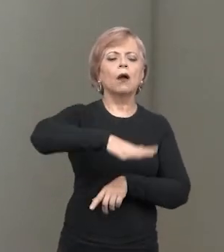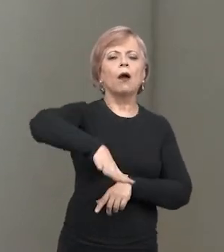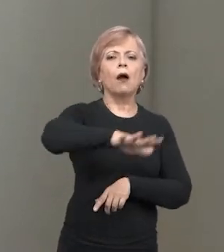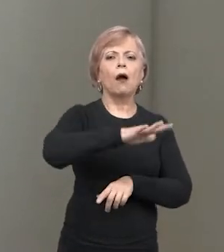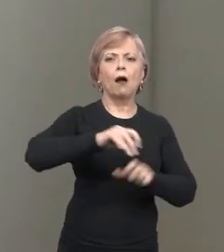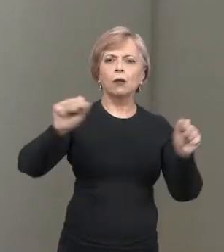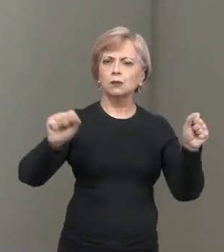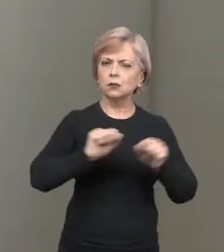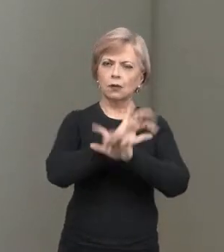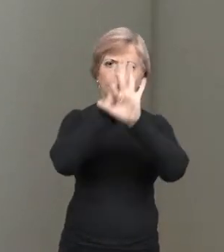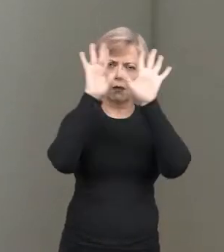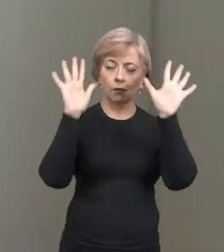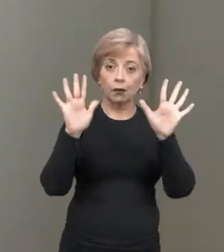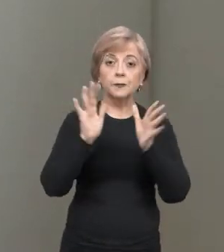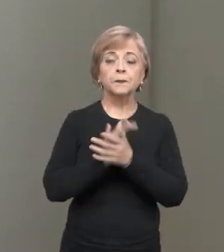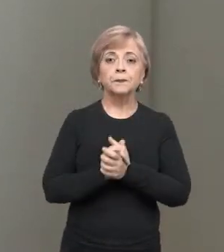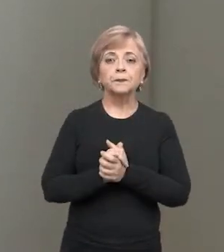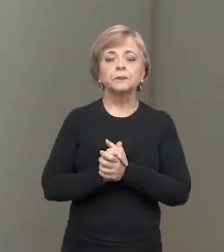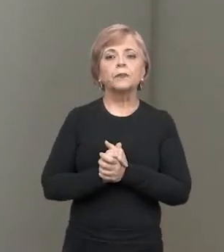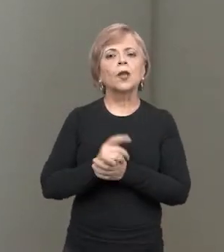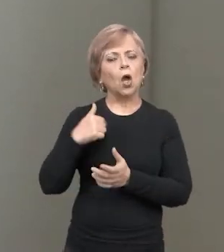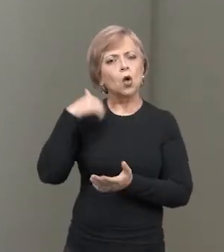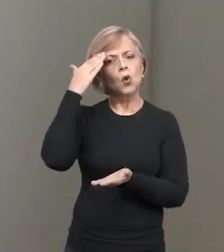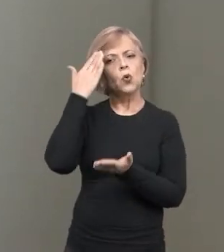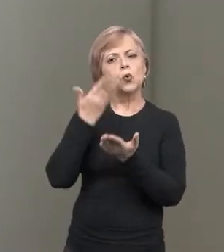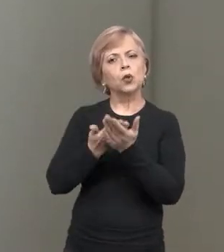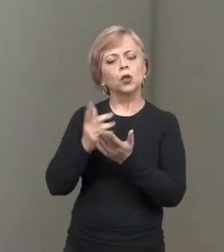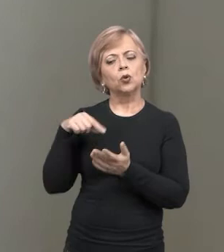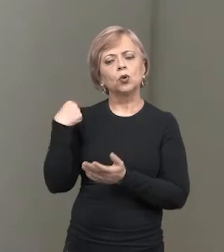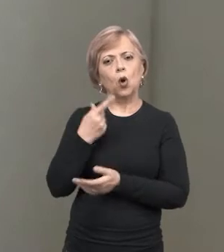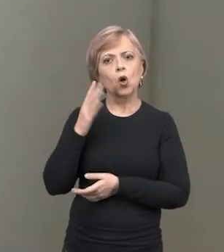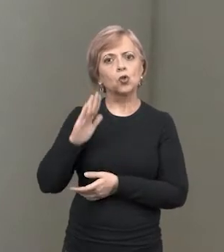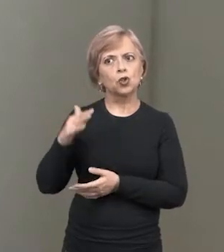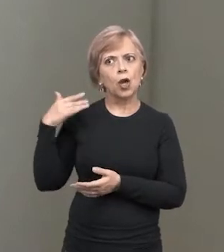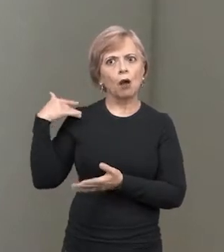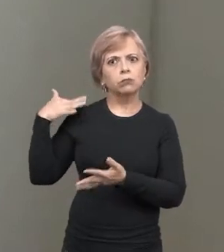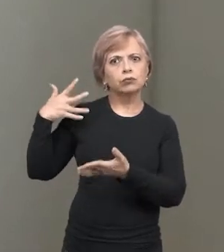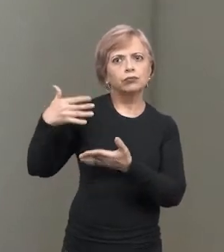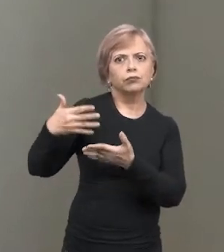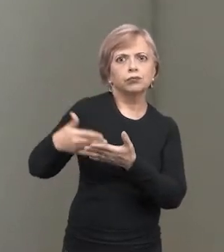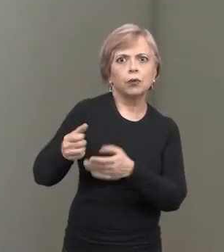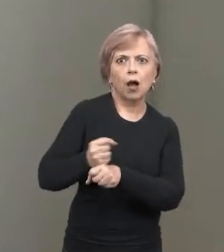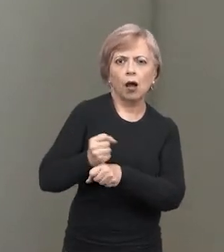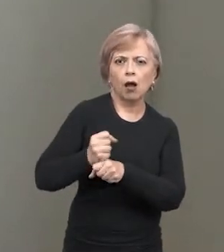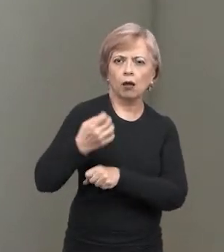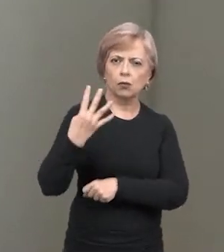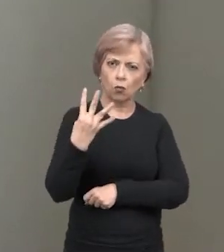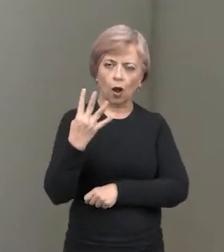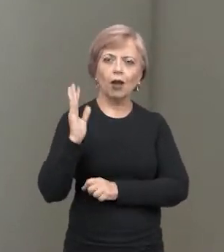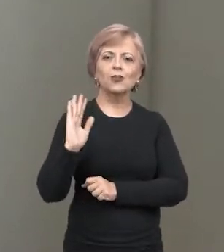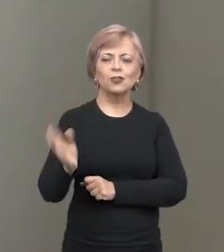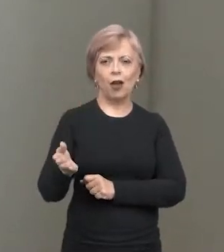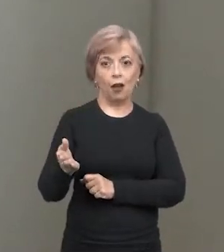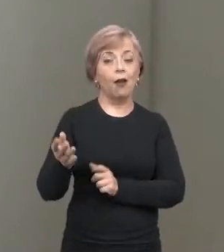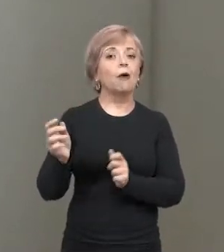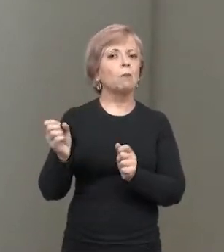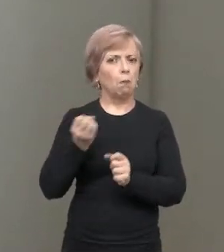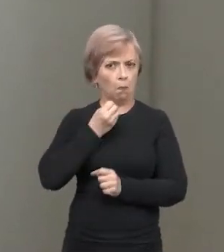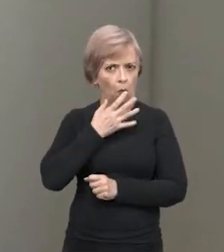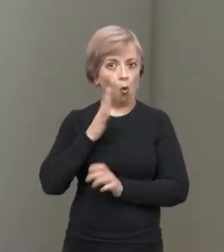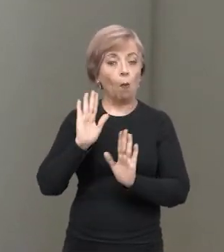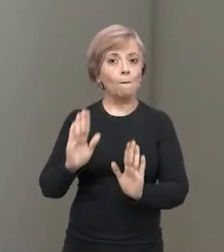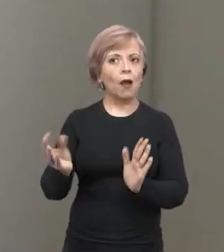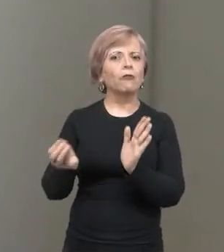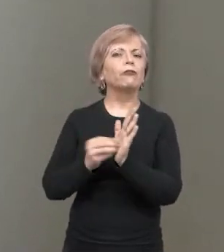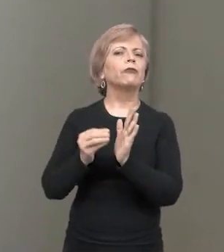Eu acredito que do que fizemos nos últimos 4 anos, ainda temos coisas novas a oferecer. Mas